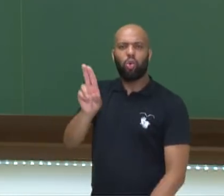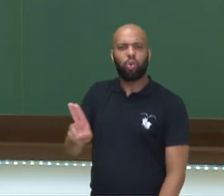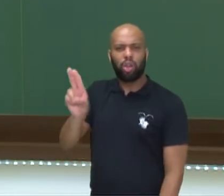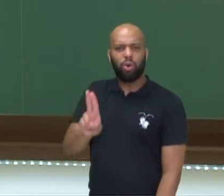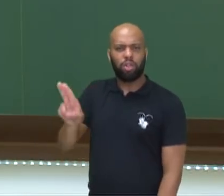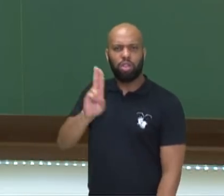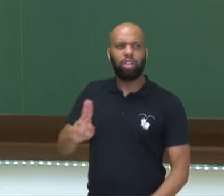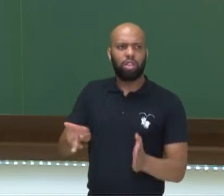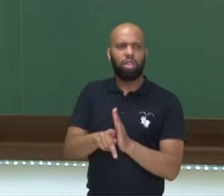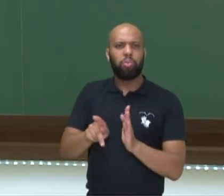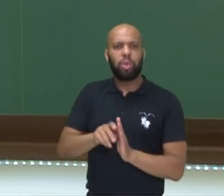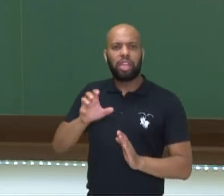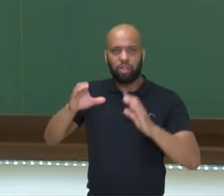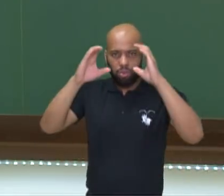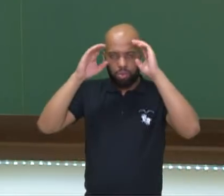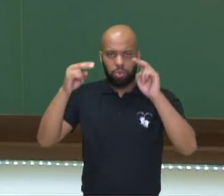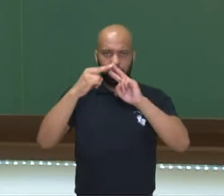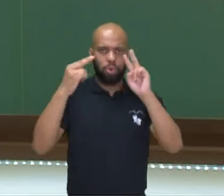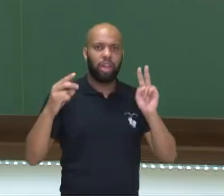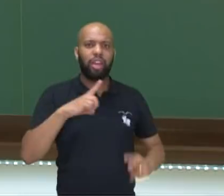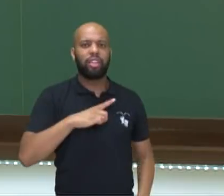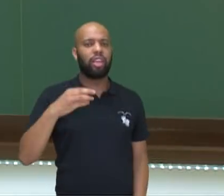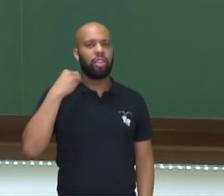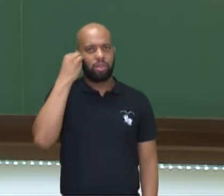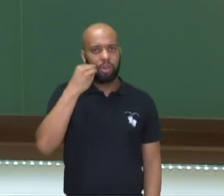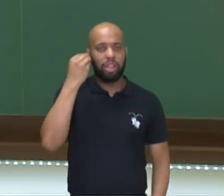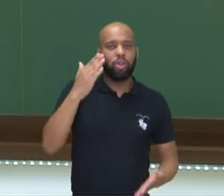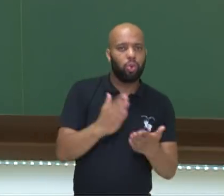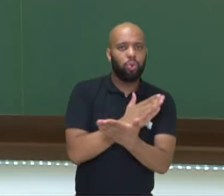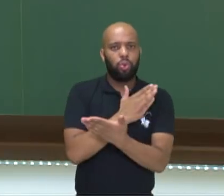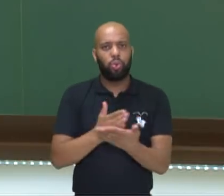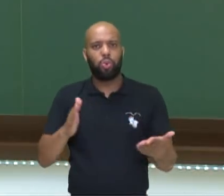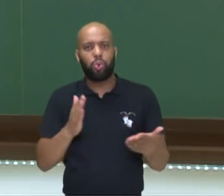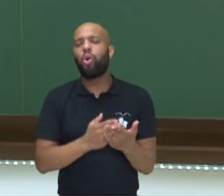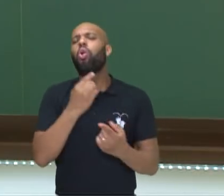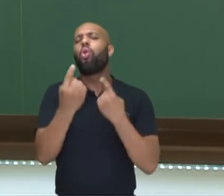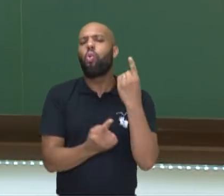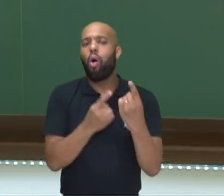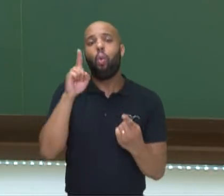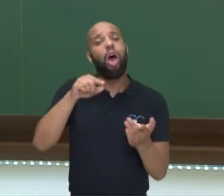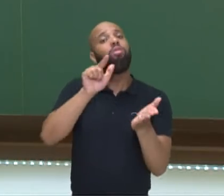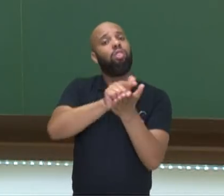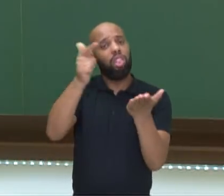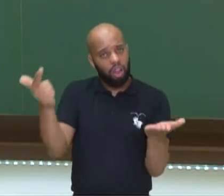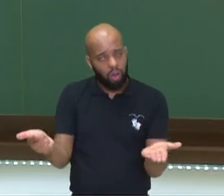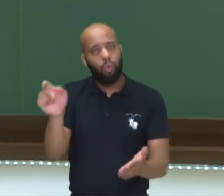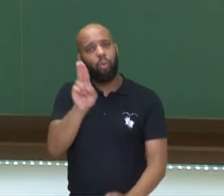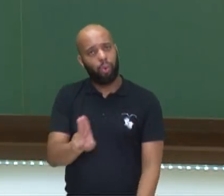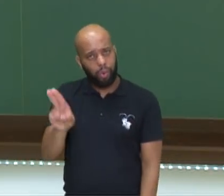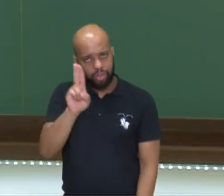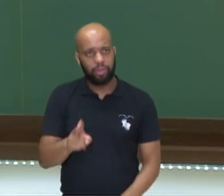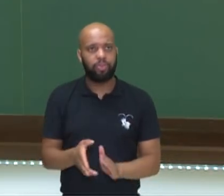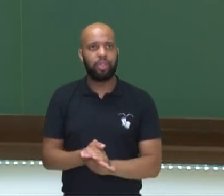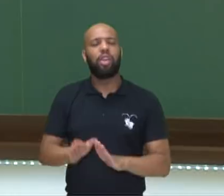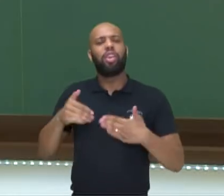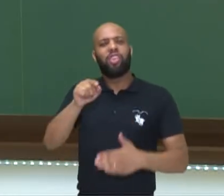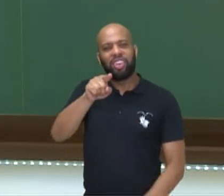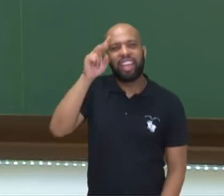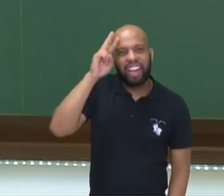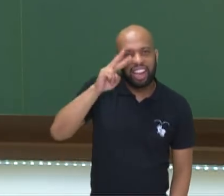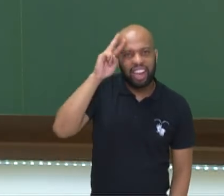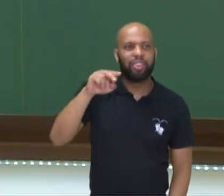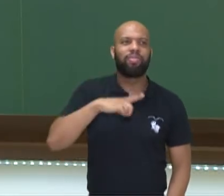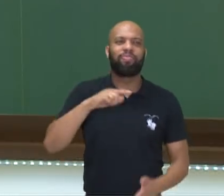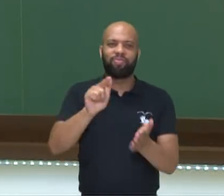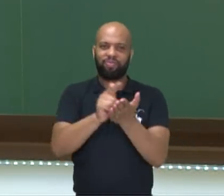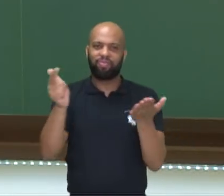está conseguindo algumas experiências da realidade virtual é o jornalismo, tá? Então, vocês lembram daquele